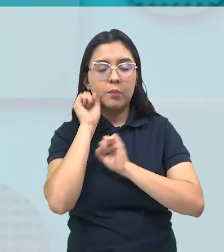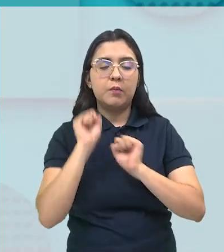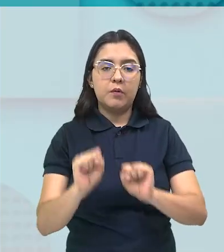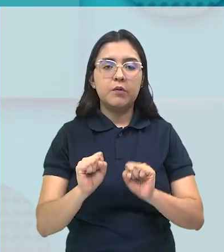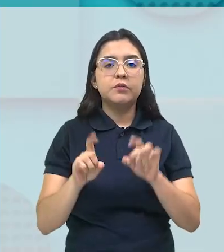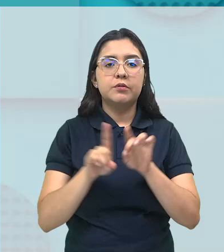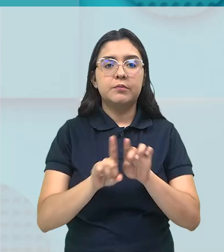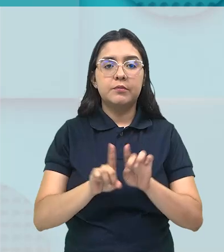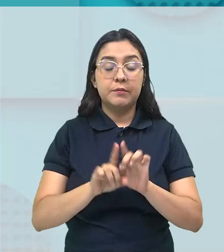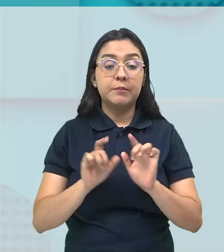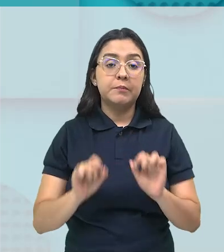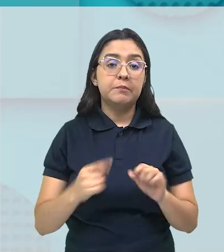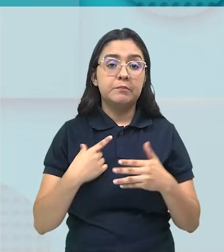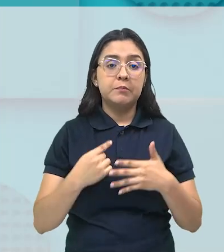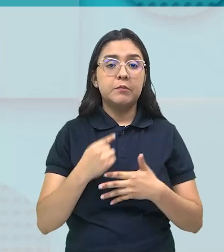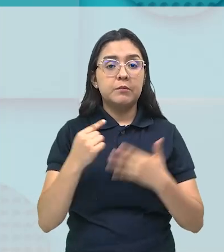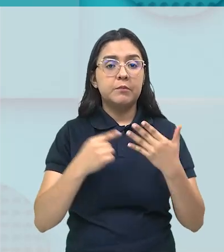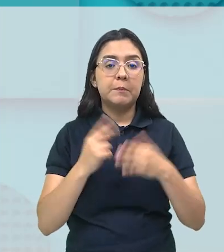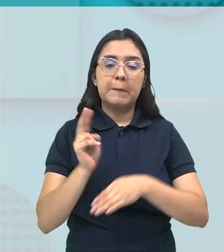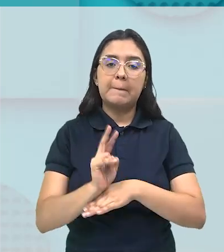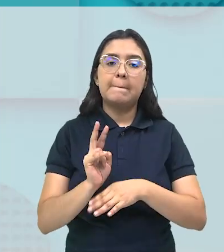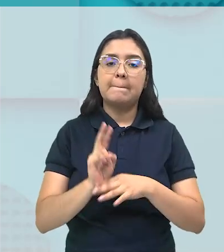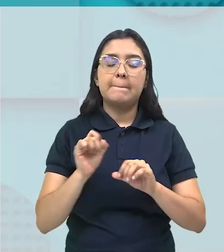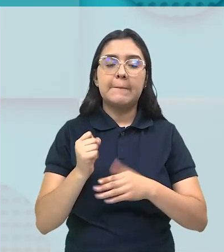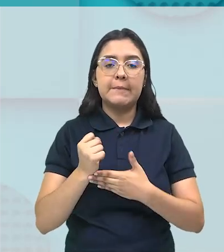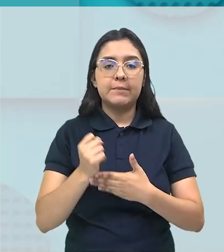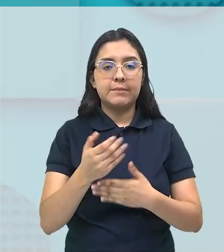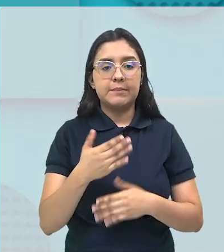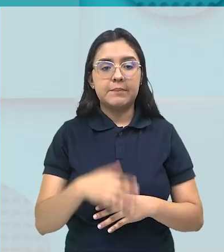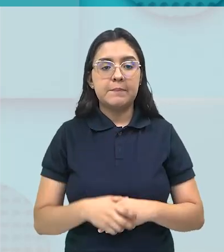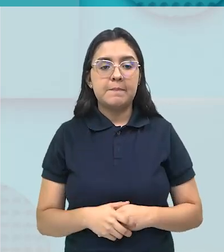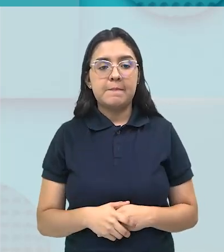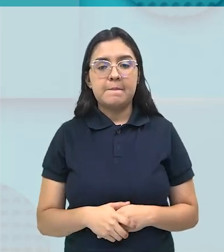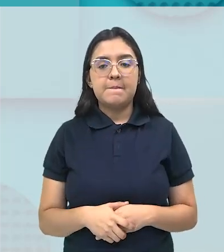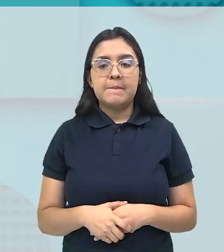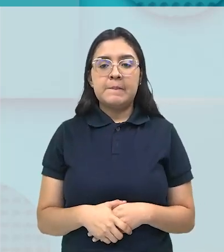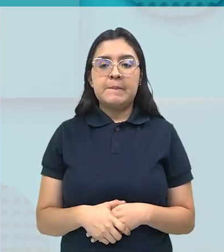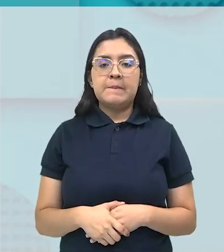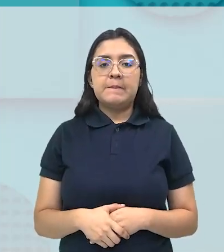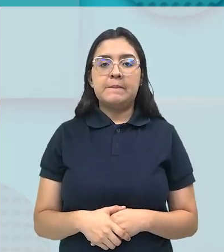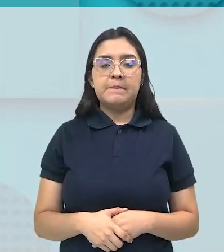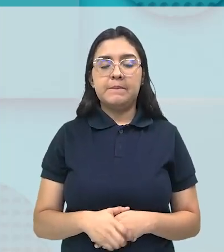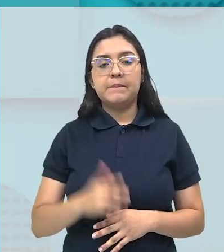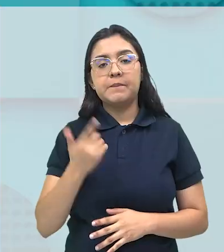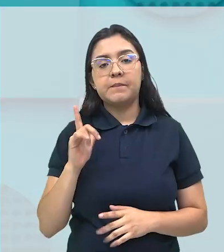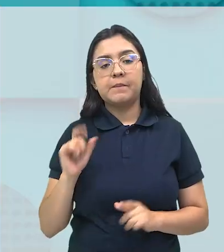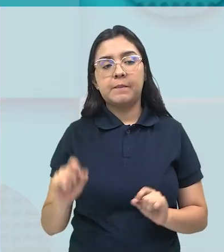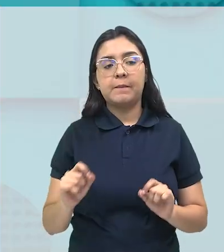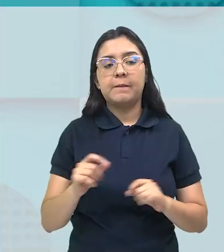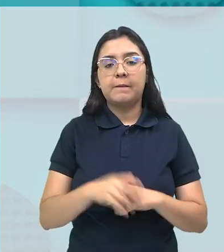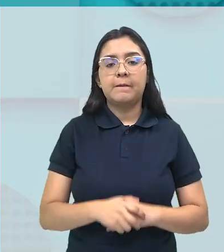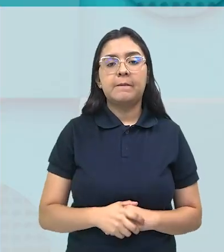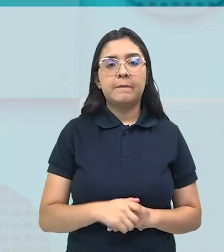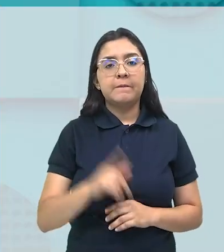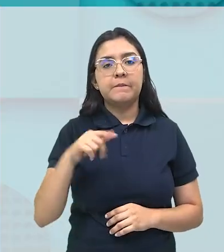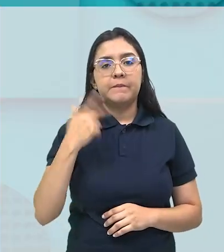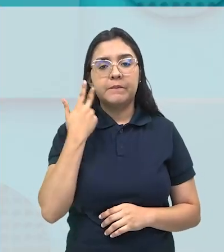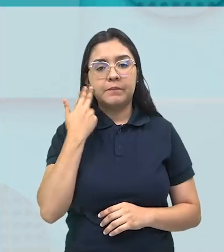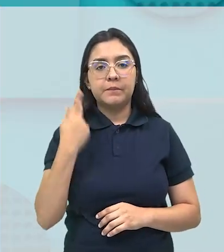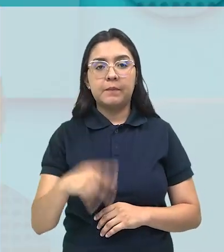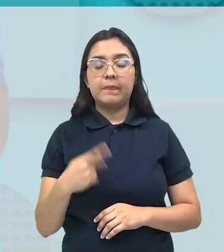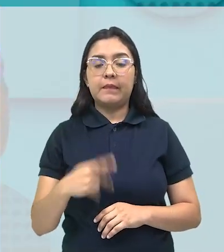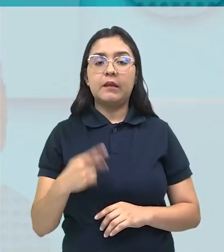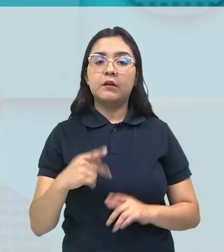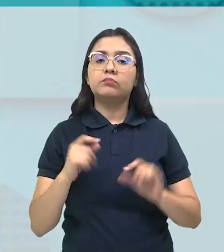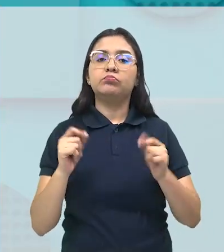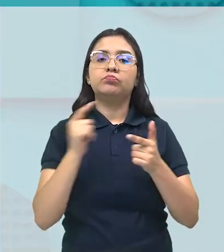então deixa ela dormir um pouco, certo? Então, todos esses cuidados vão ajudar bastante essa pessoa. Outra situação que é